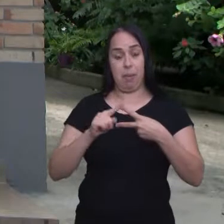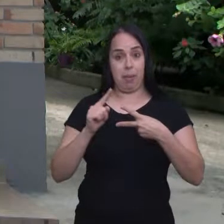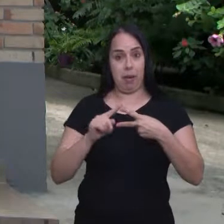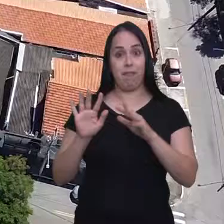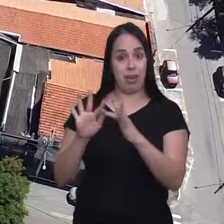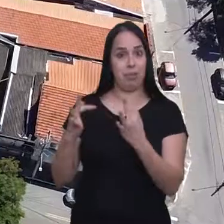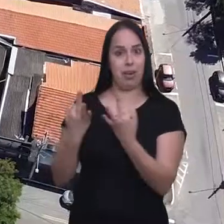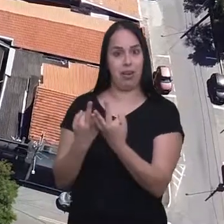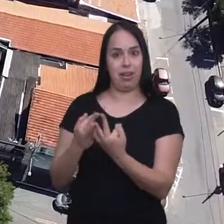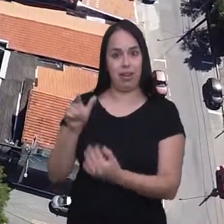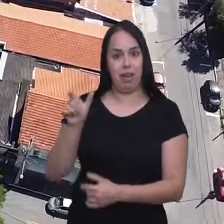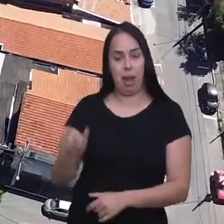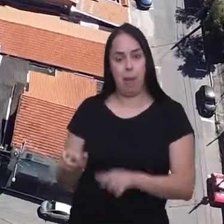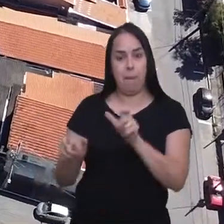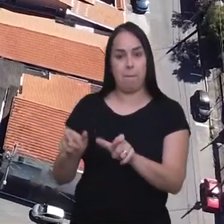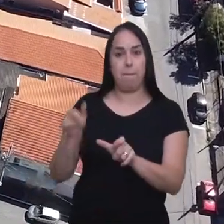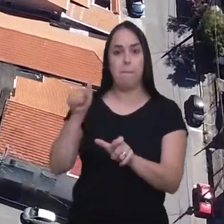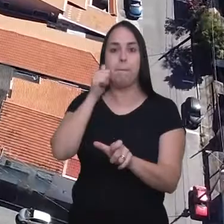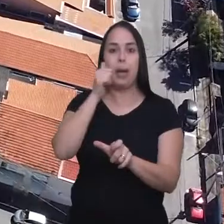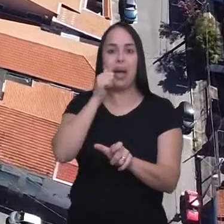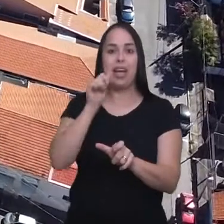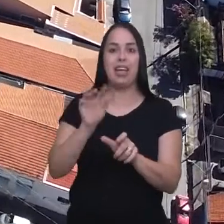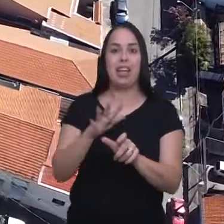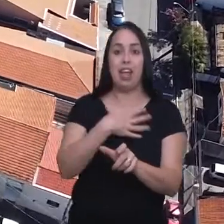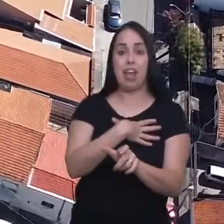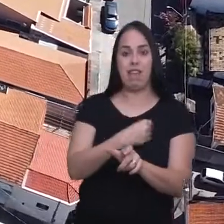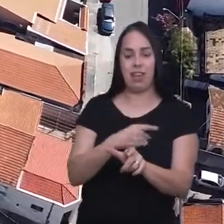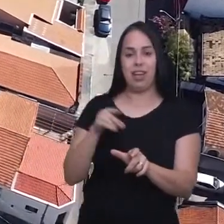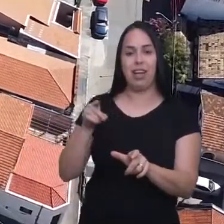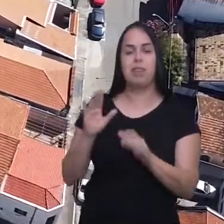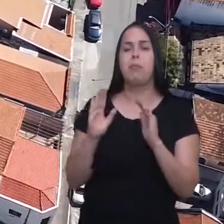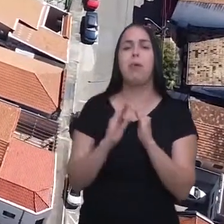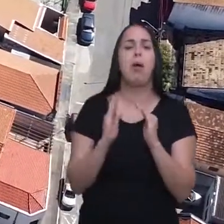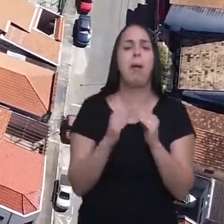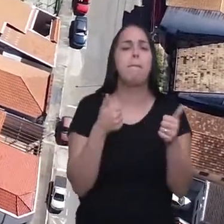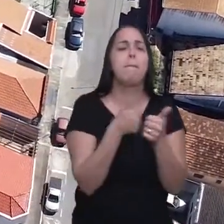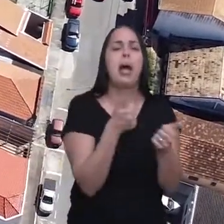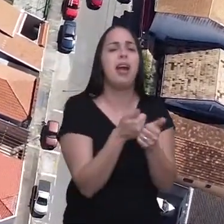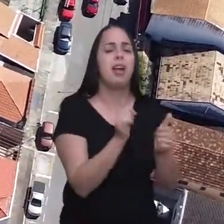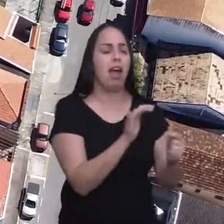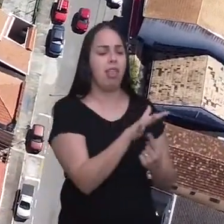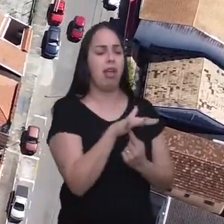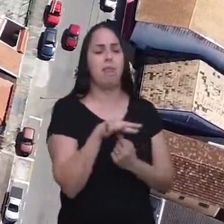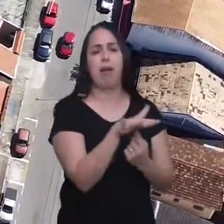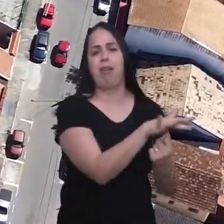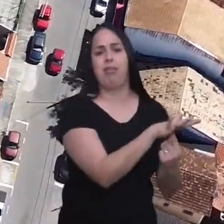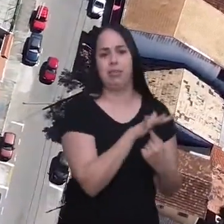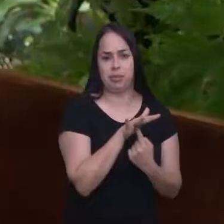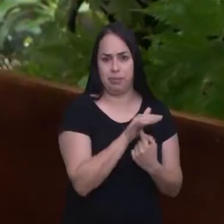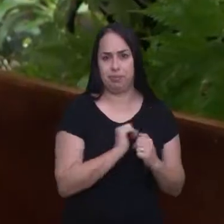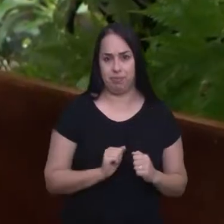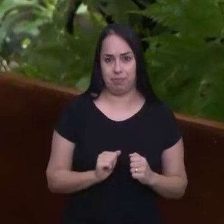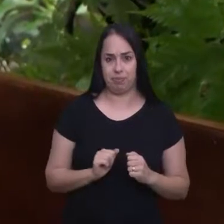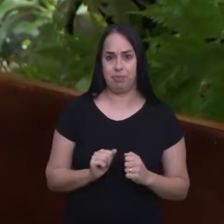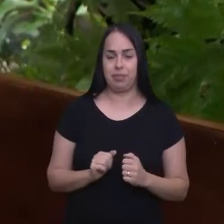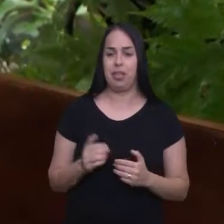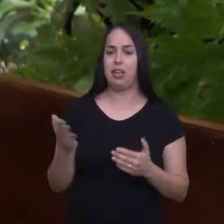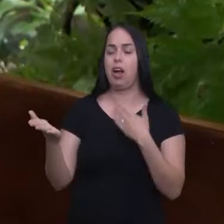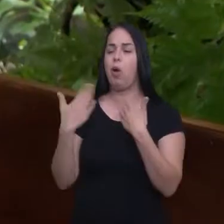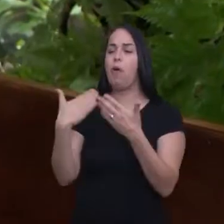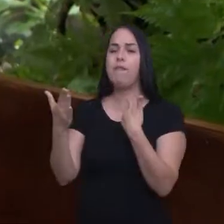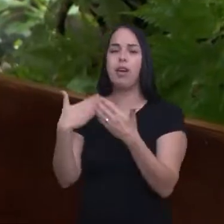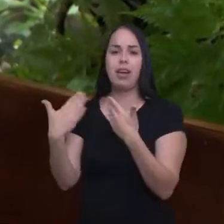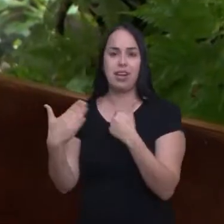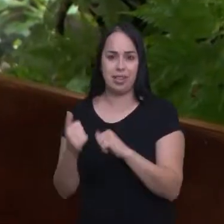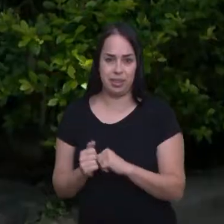filho. E eles moram ao lado de um ponto bem conhecido do bairro, a Praça de Santana. A conversa é na casa da